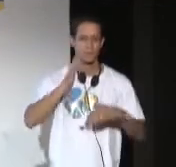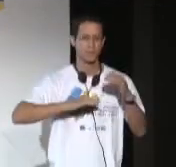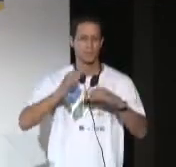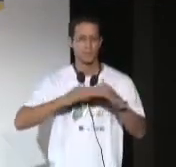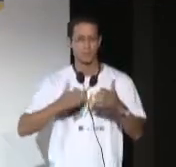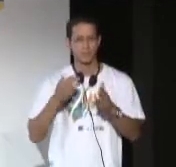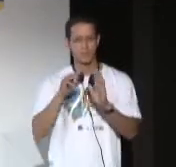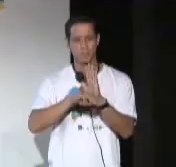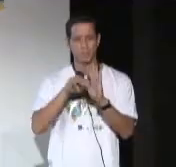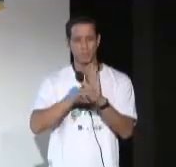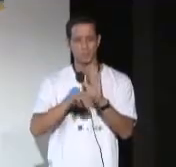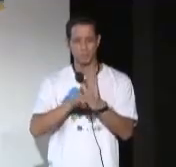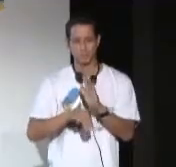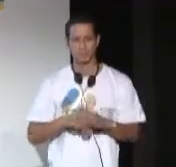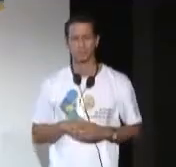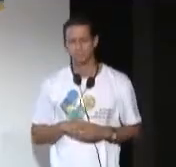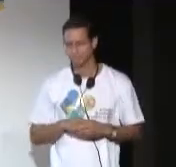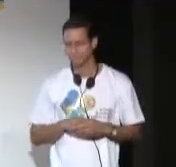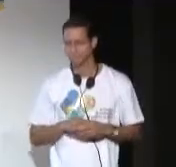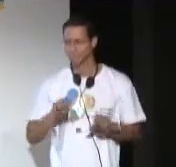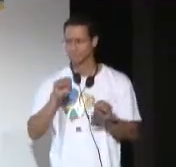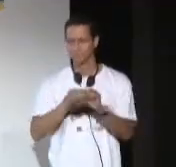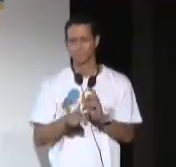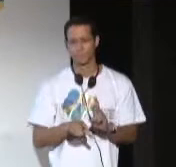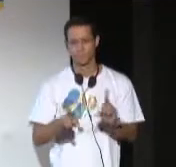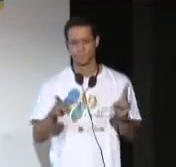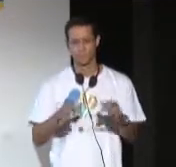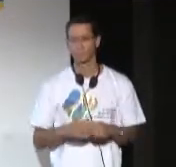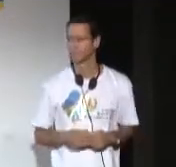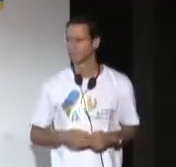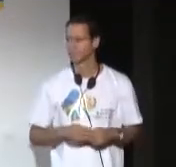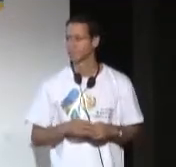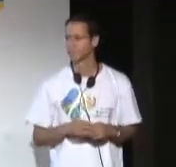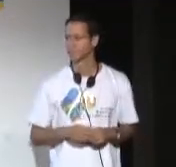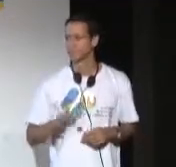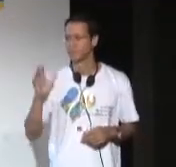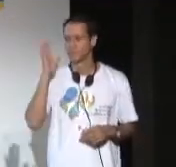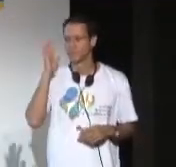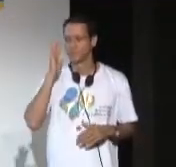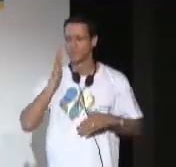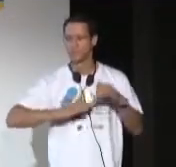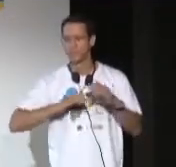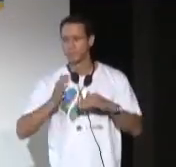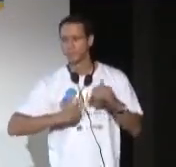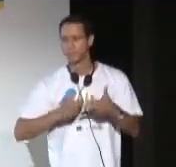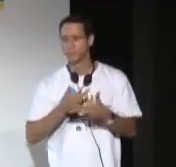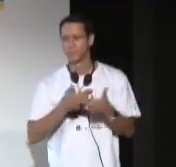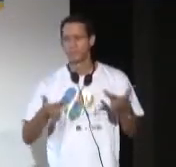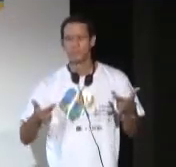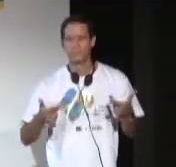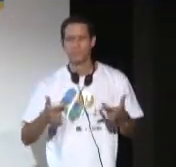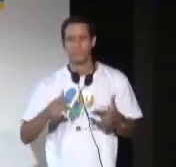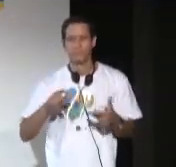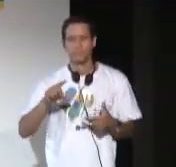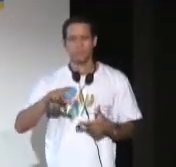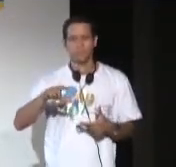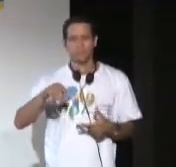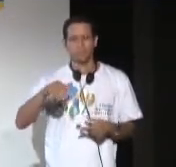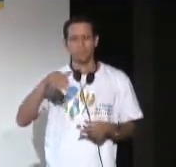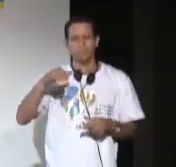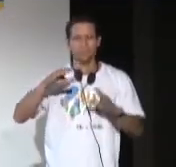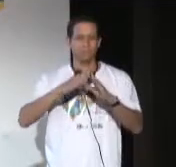na parte de metodologia, da formação continuada. Então, a questão da relação teoria e prática, eleger a escola como locus de